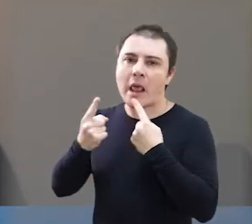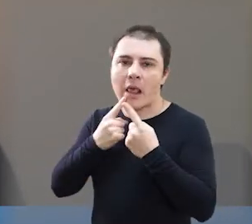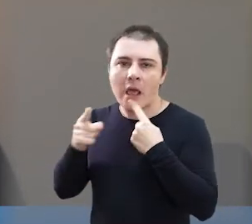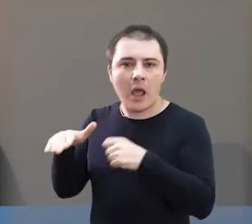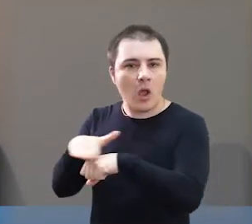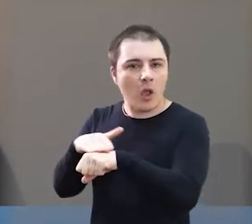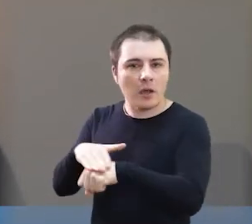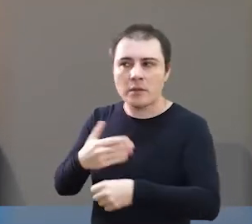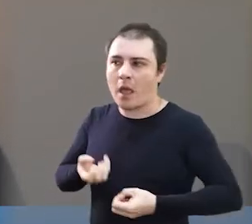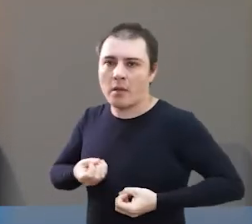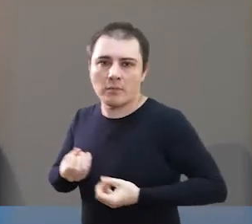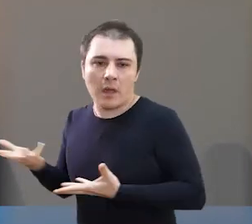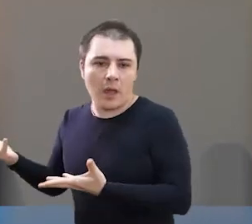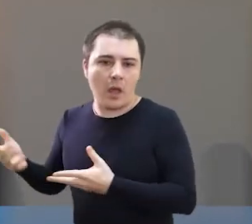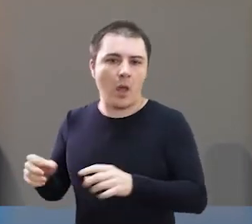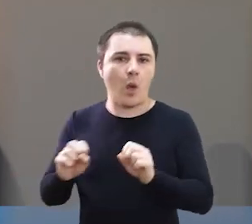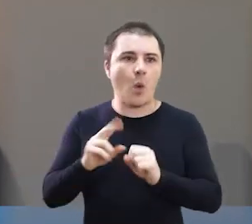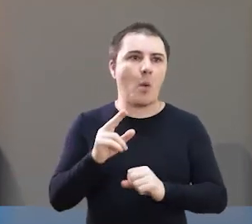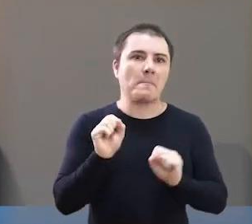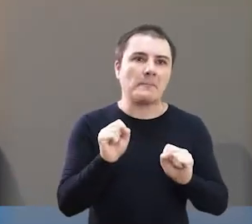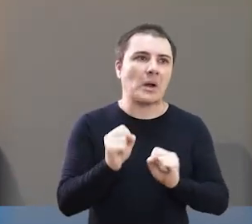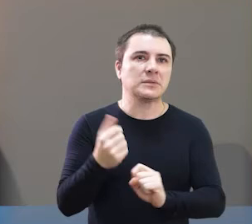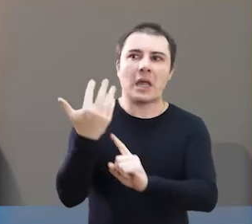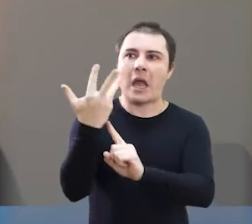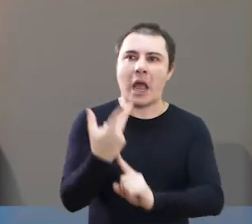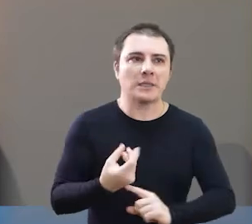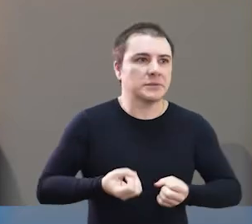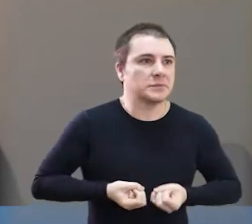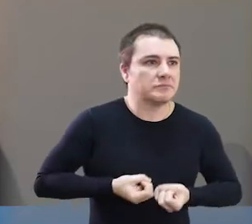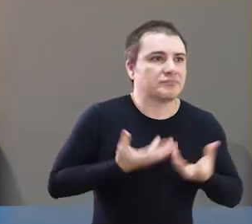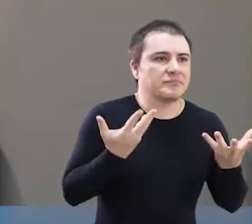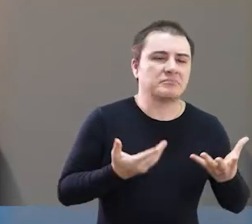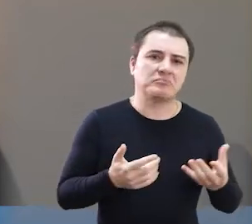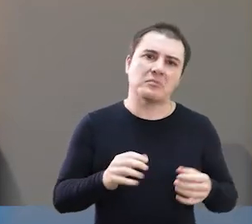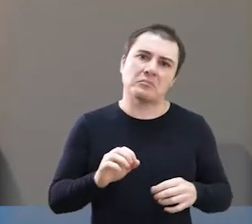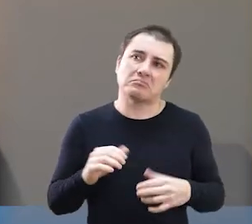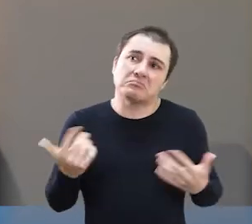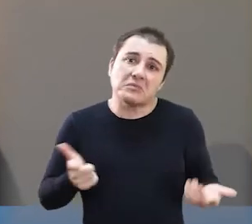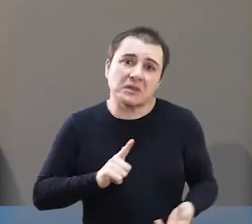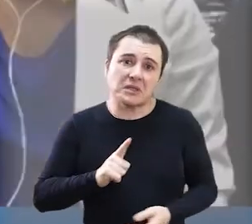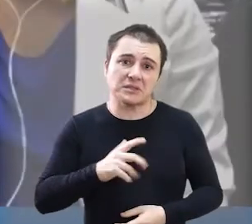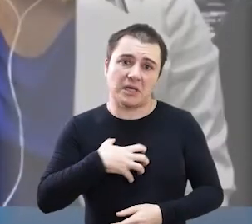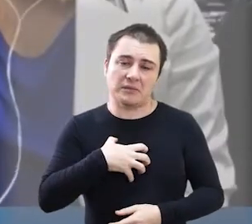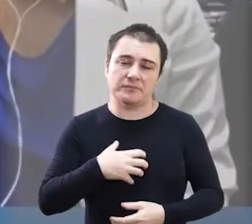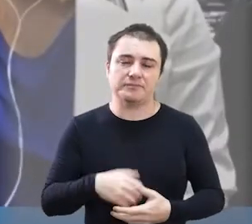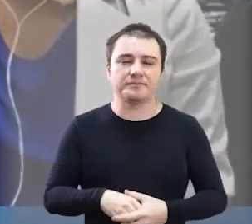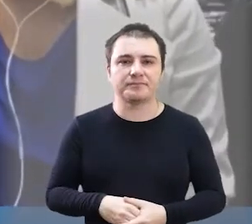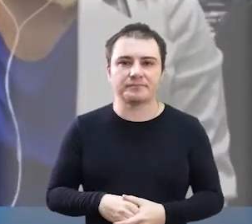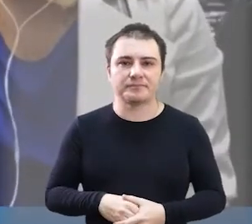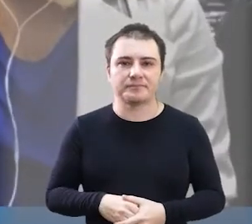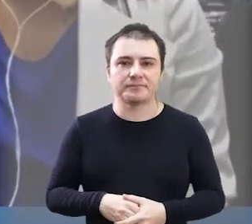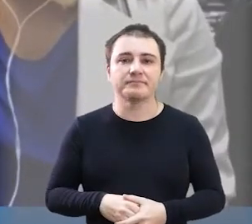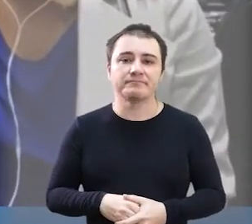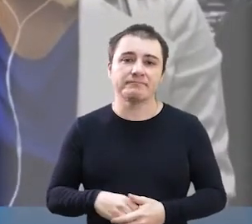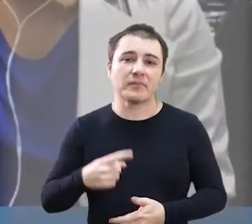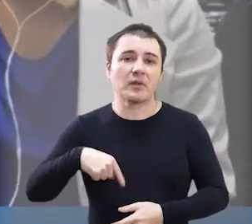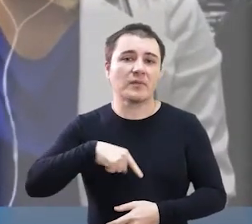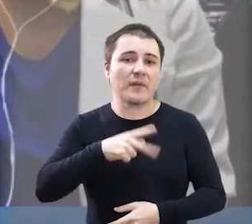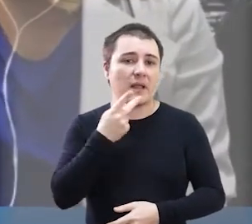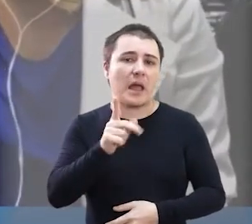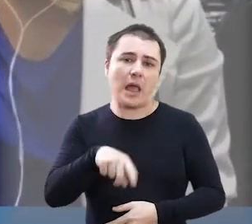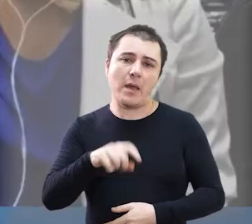seja expressando através da arte, de alguma maneira ele vai precisar disso. Frederico, nós falamos